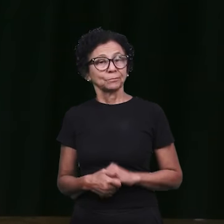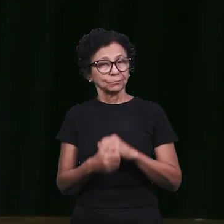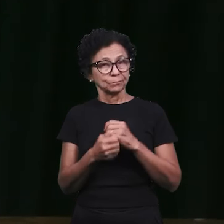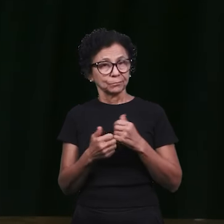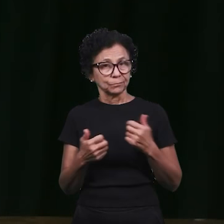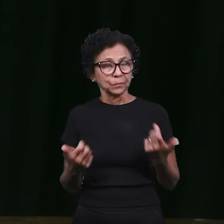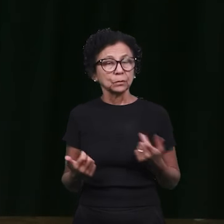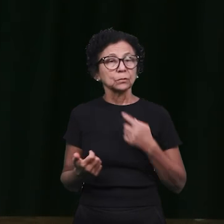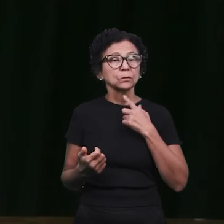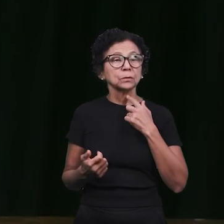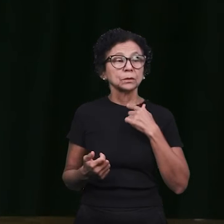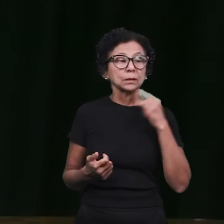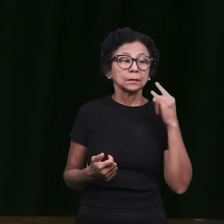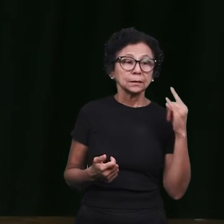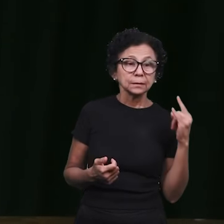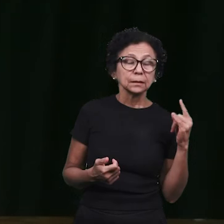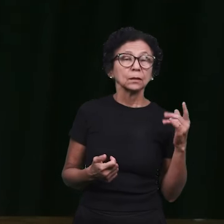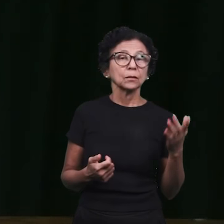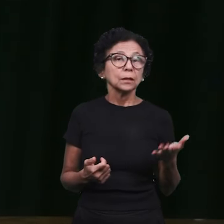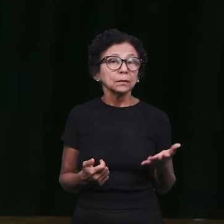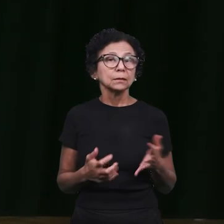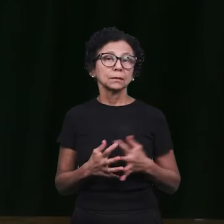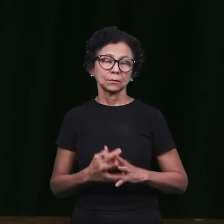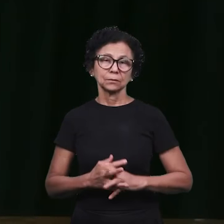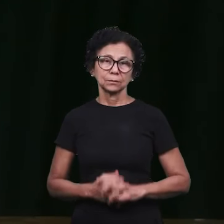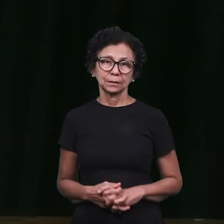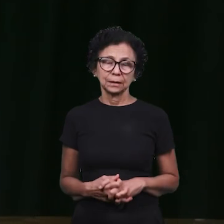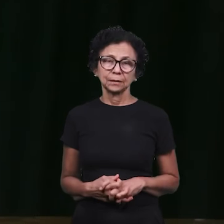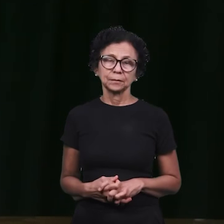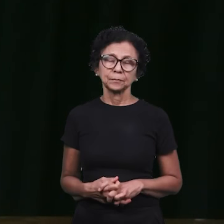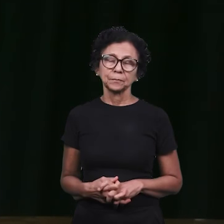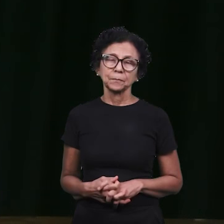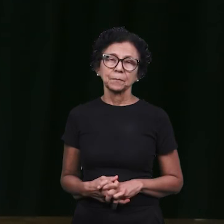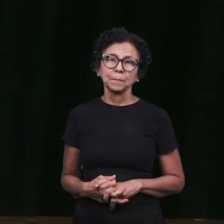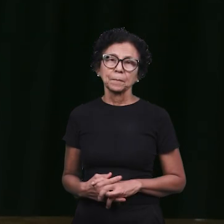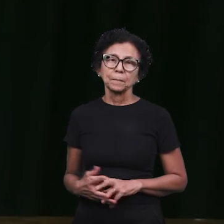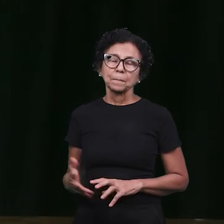lá Eva, Adão. Quem que o adversário usou? Usou uma serpente.